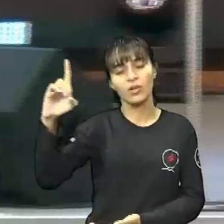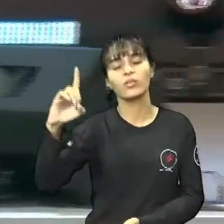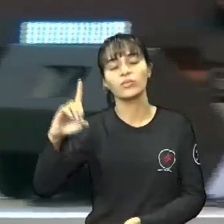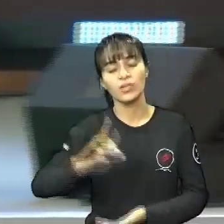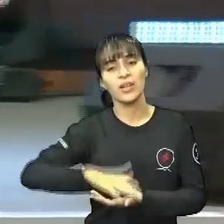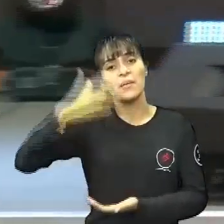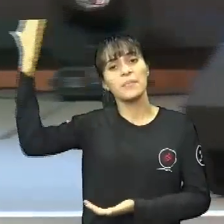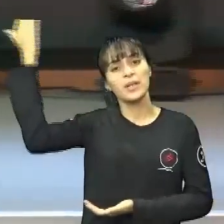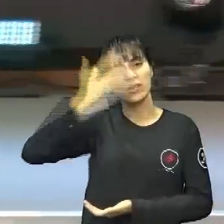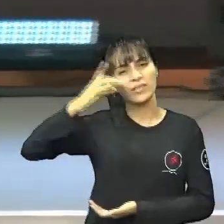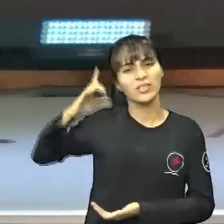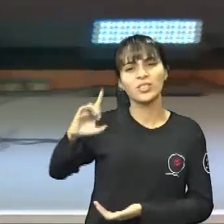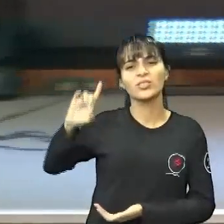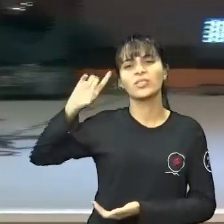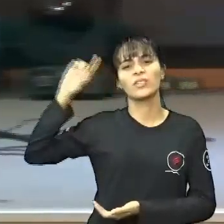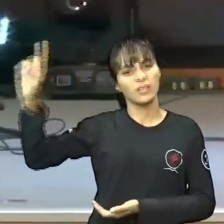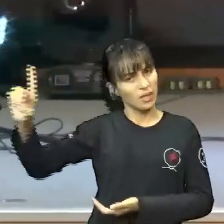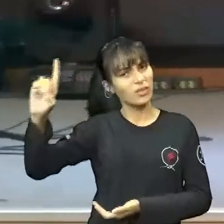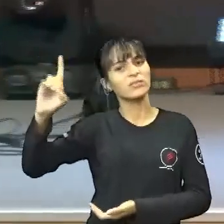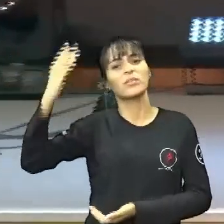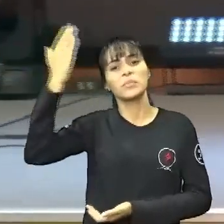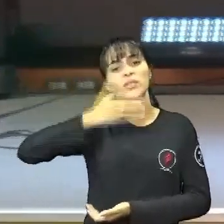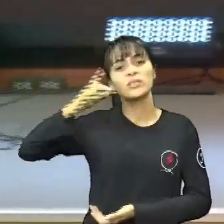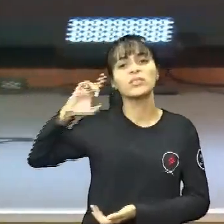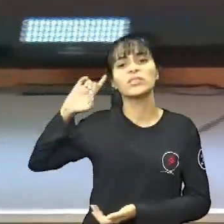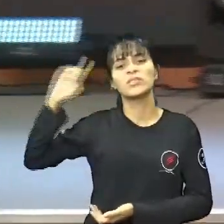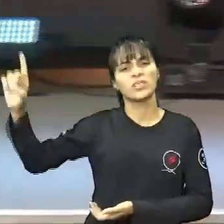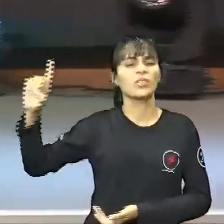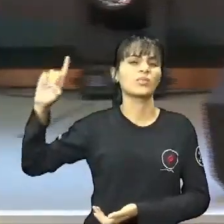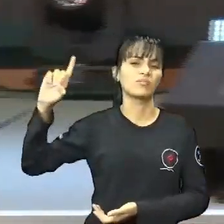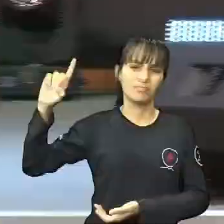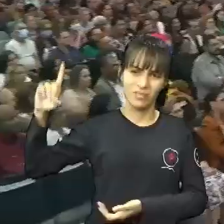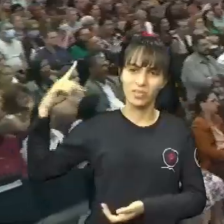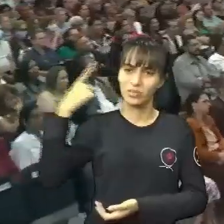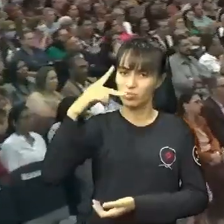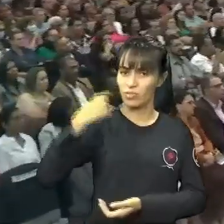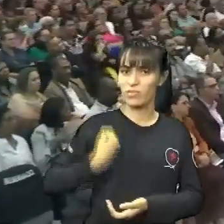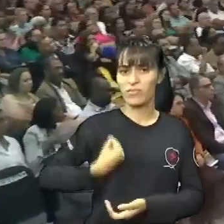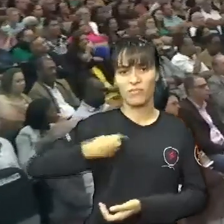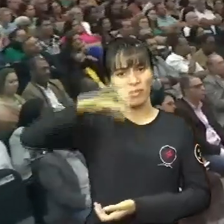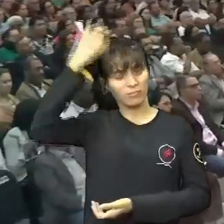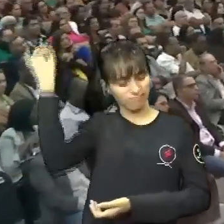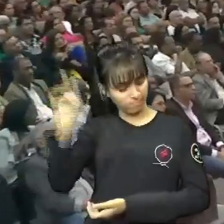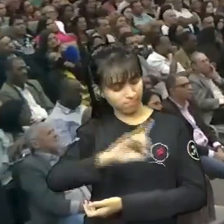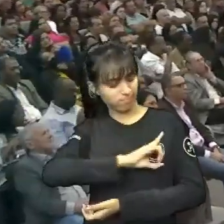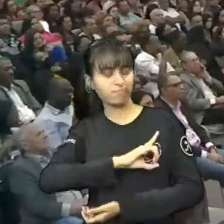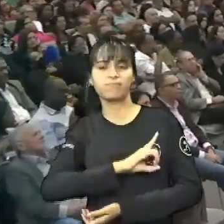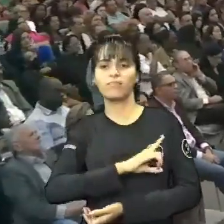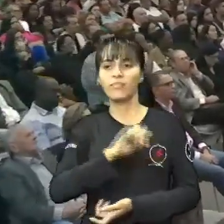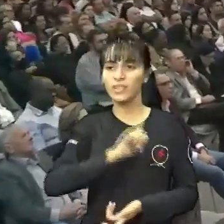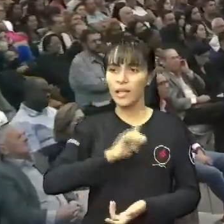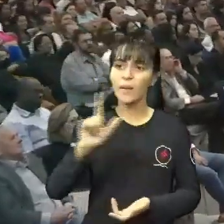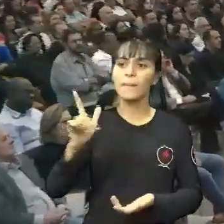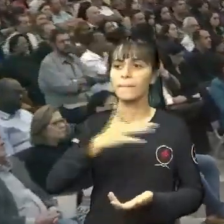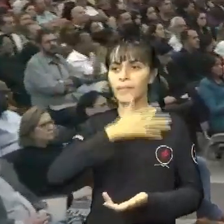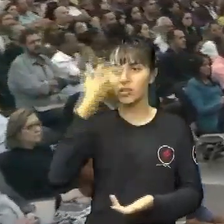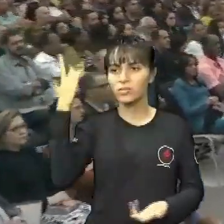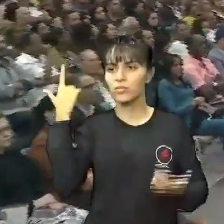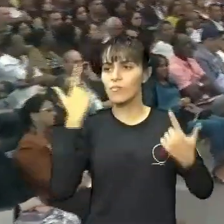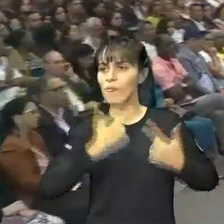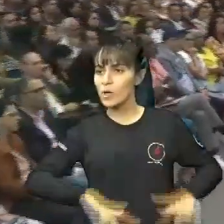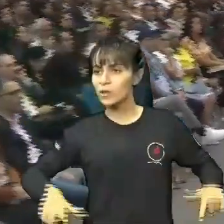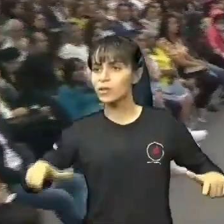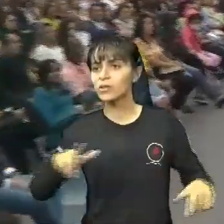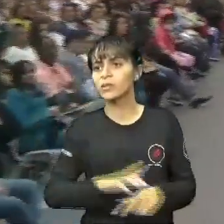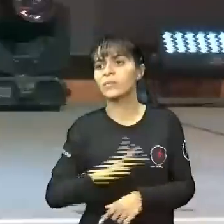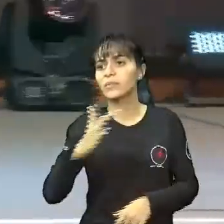a presença a presença do grande Deus na sua vida é em pessoas aqui vazias né